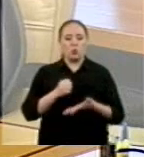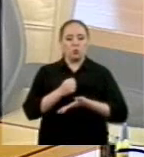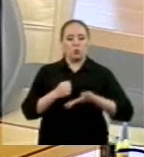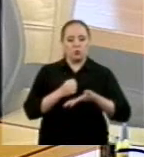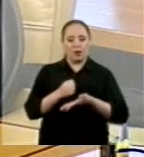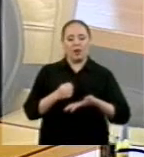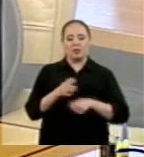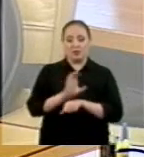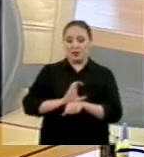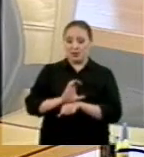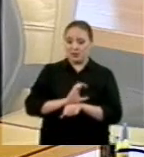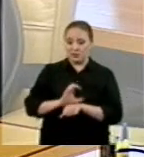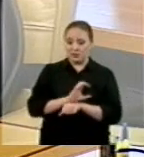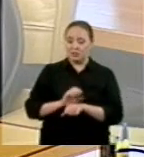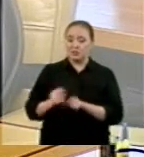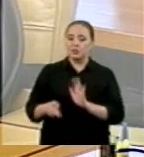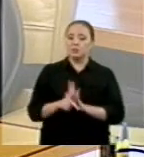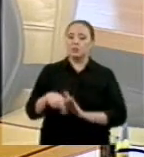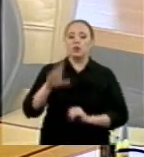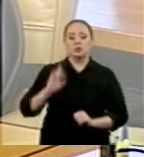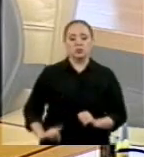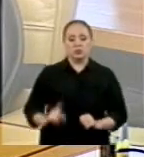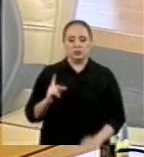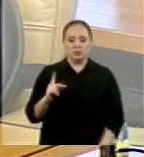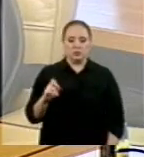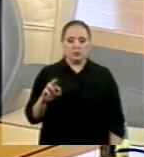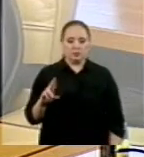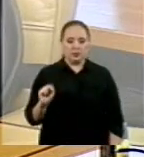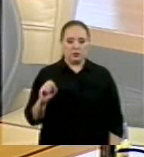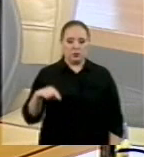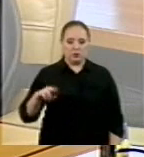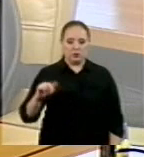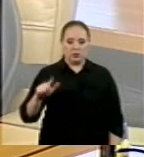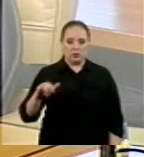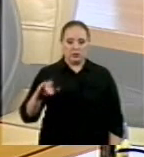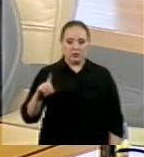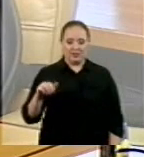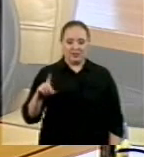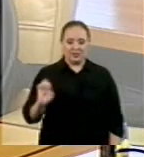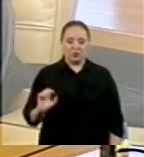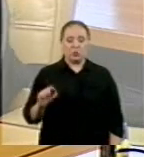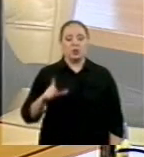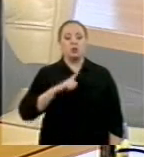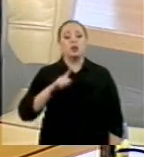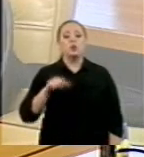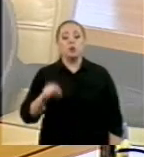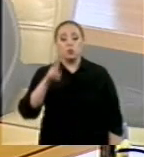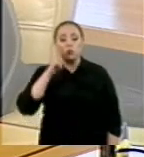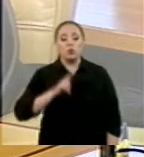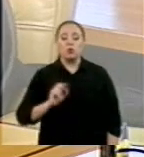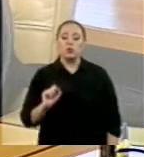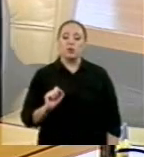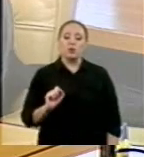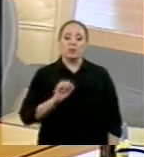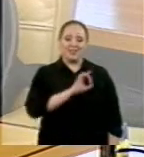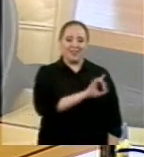dimensão constitucionalizada dos direitos de personalidade, o que se vê é o que para